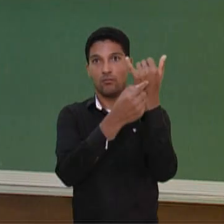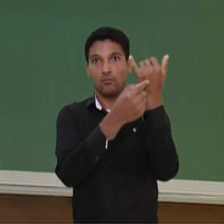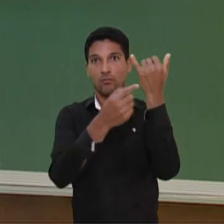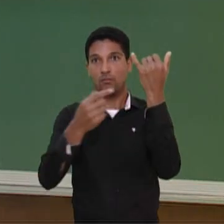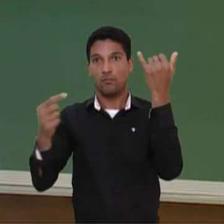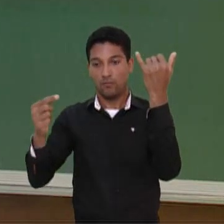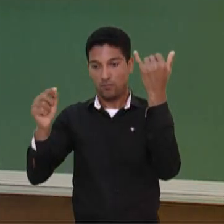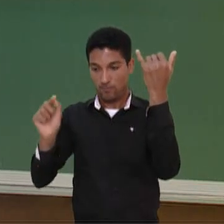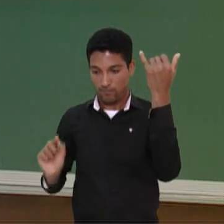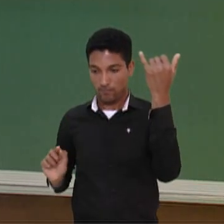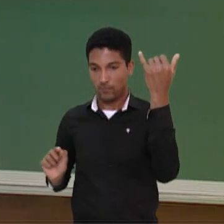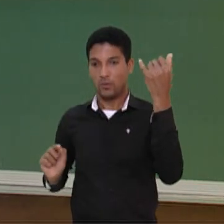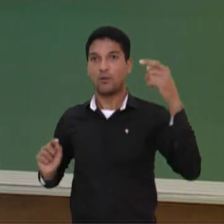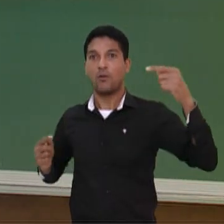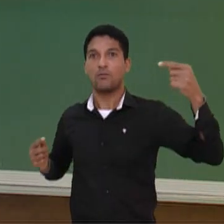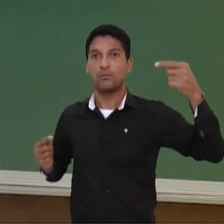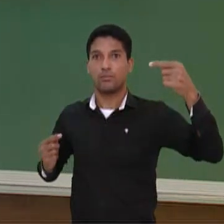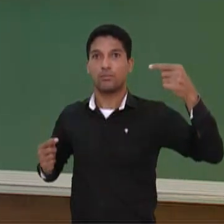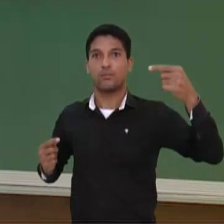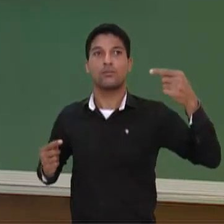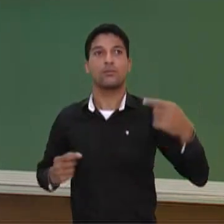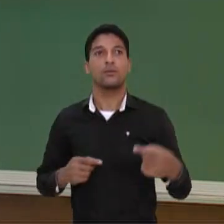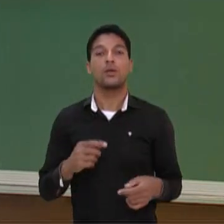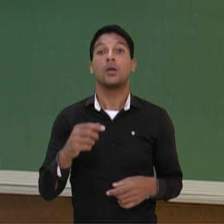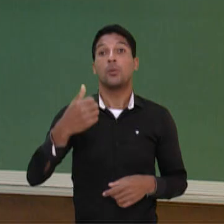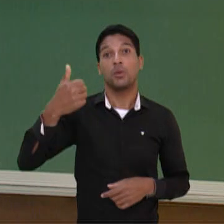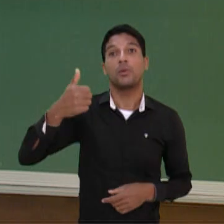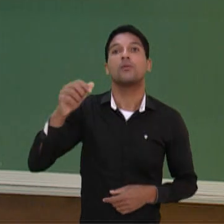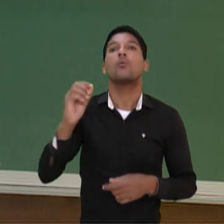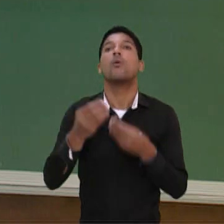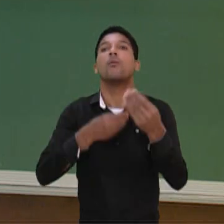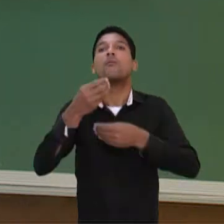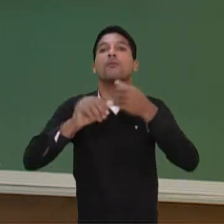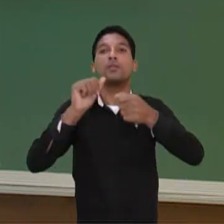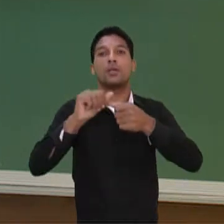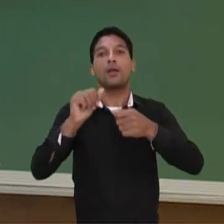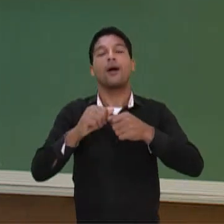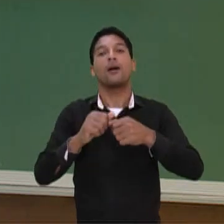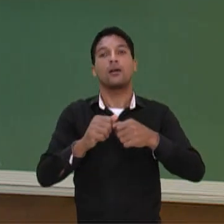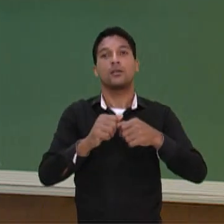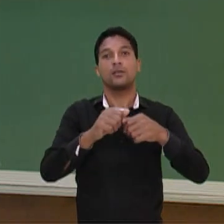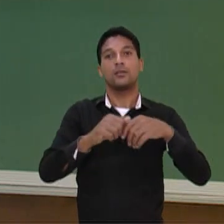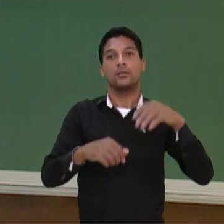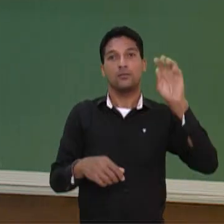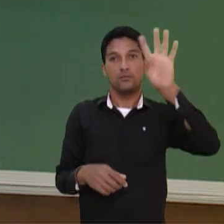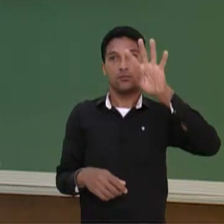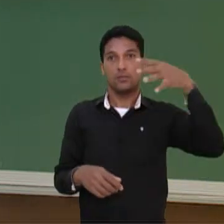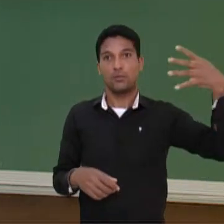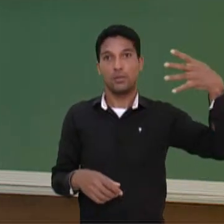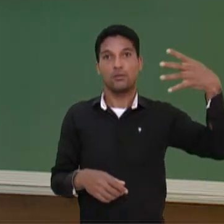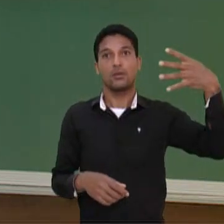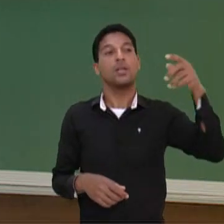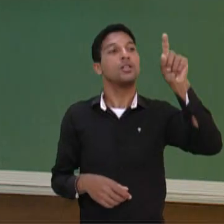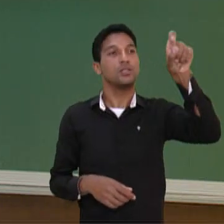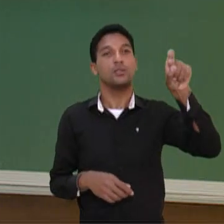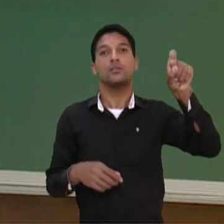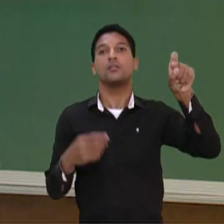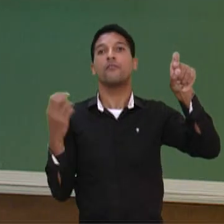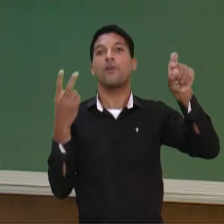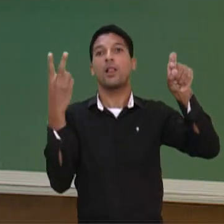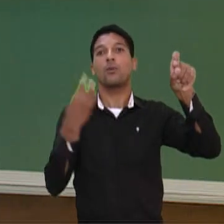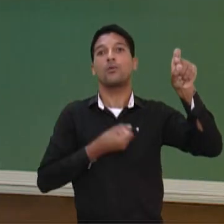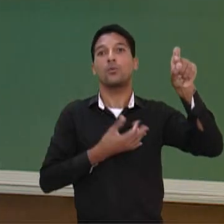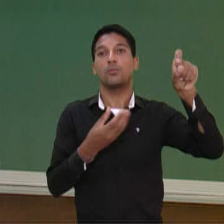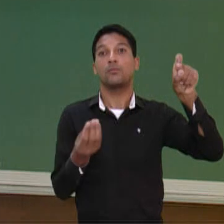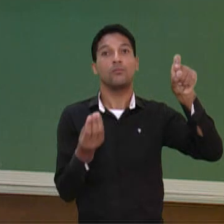faz? Atribuímos alguns valores a x. Depois que você tem os valores atribuídos para x, calculamos as imagens de